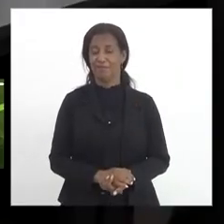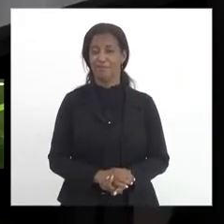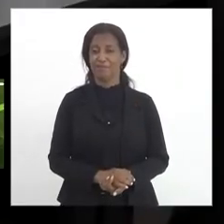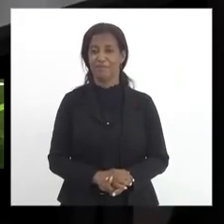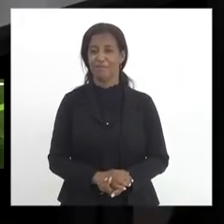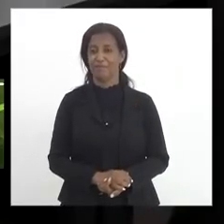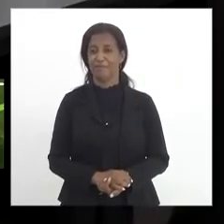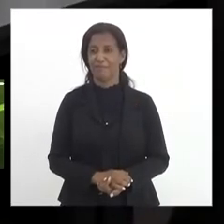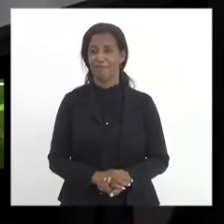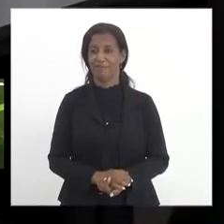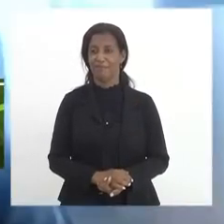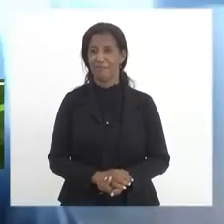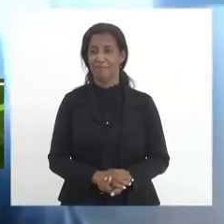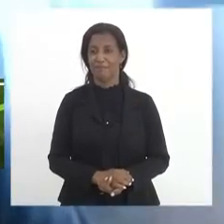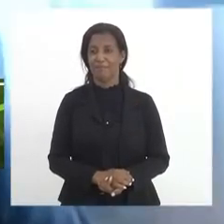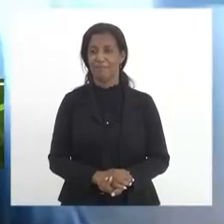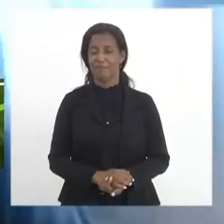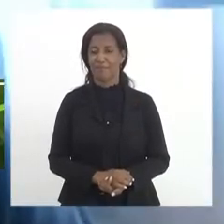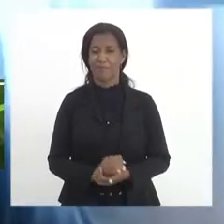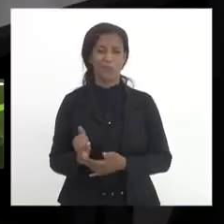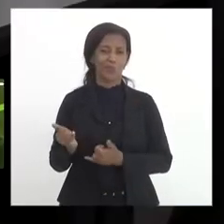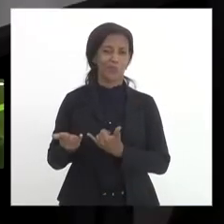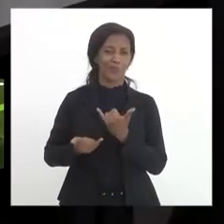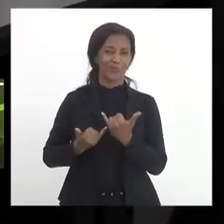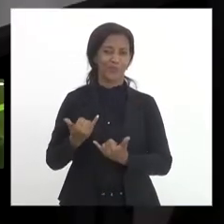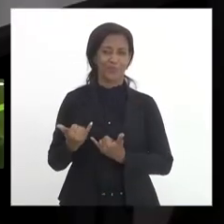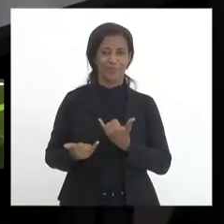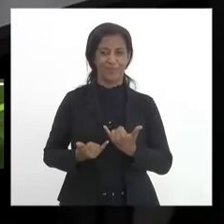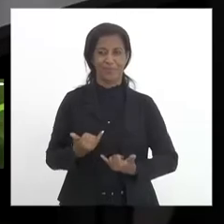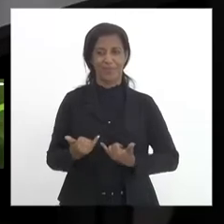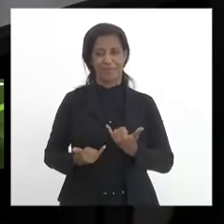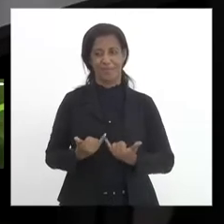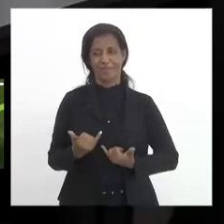Mas ele tô é brincando. Tô brincando, deputado Carlos. Eu sei